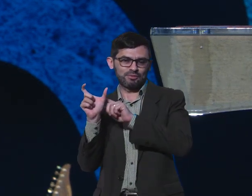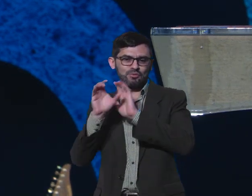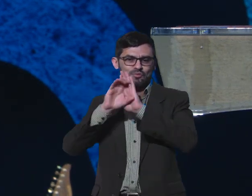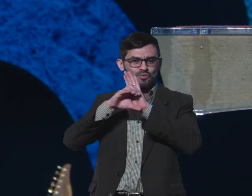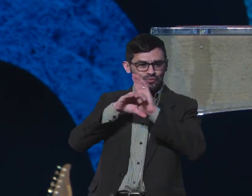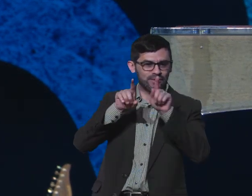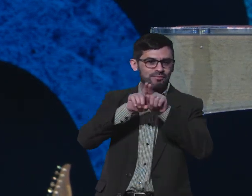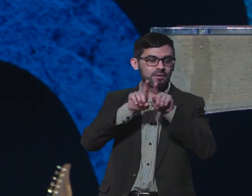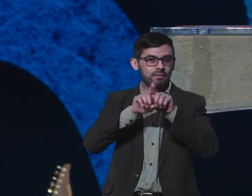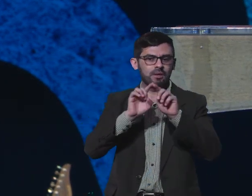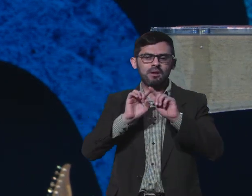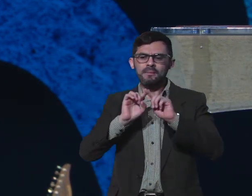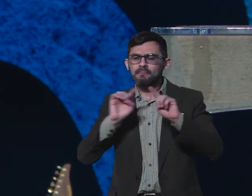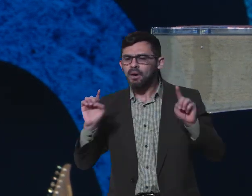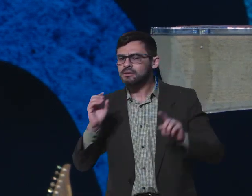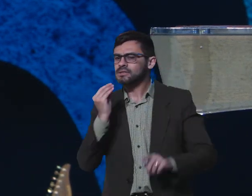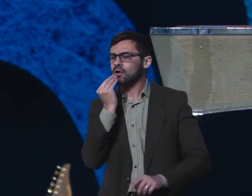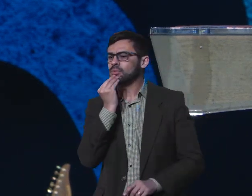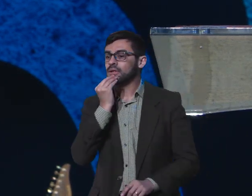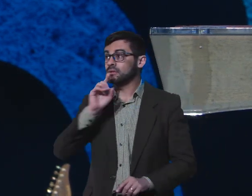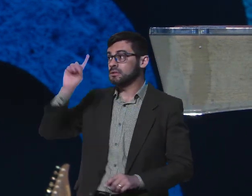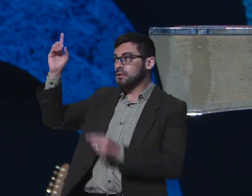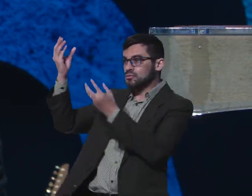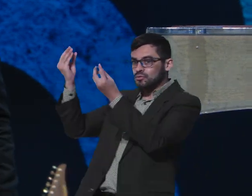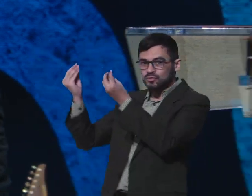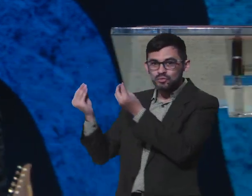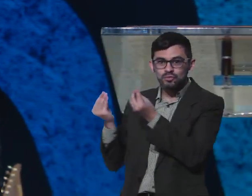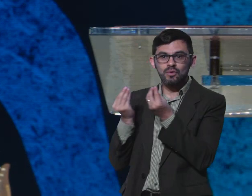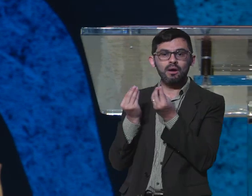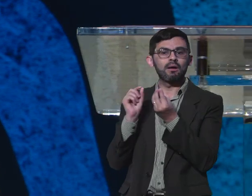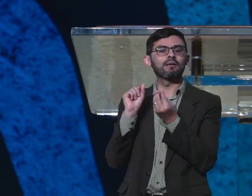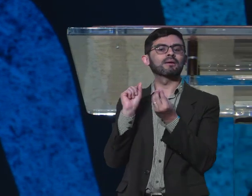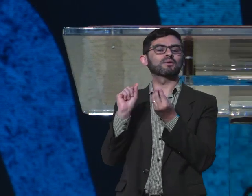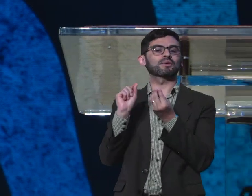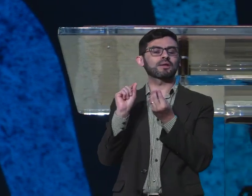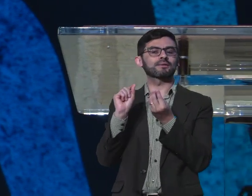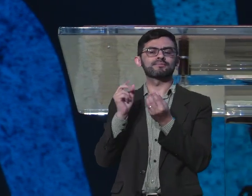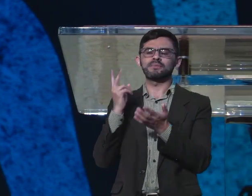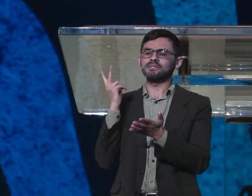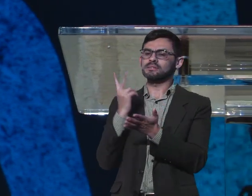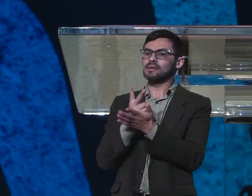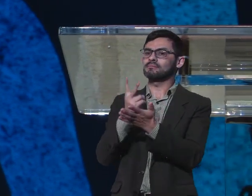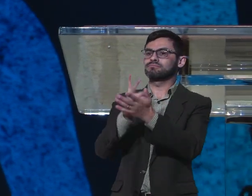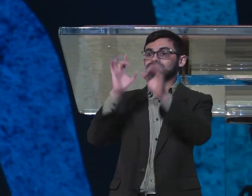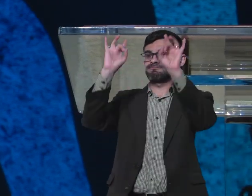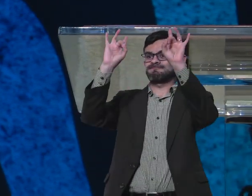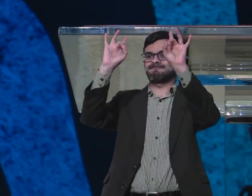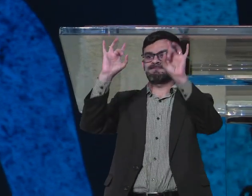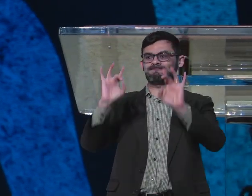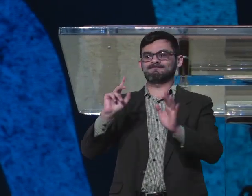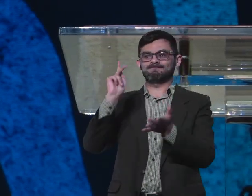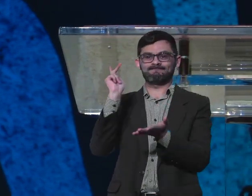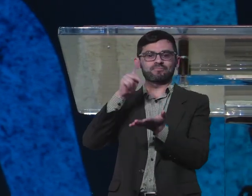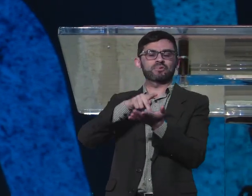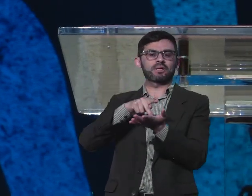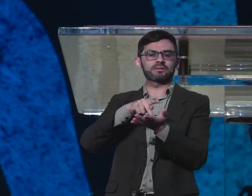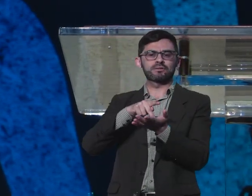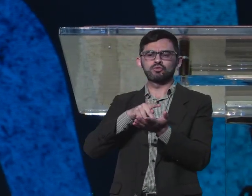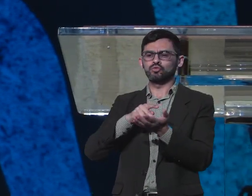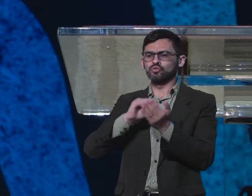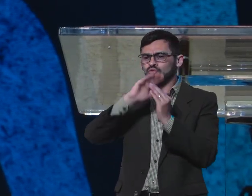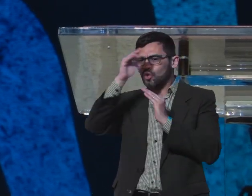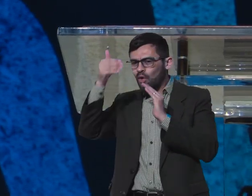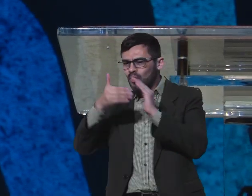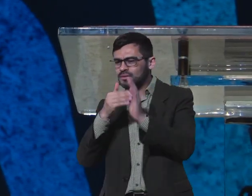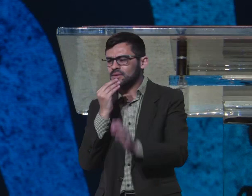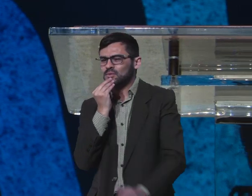a oportunidade que Deus nos dá é sempre muito especial. Cada oportunidade que